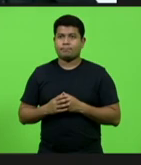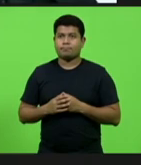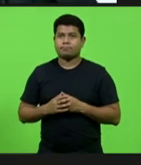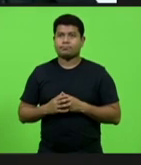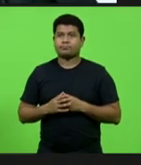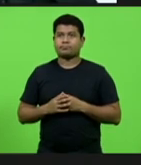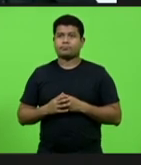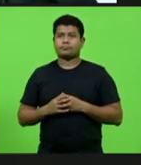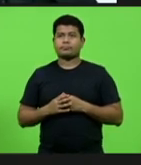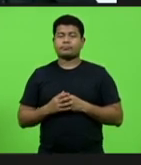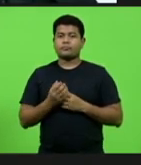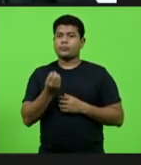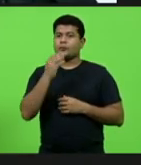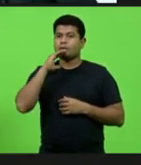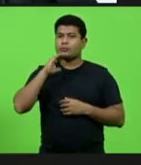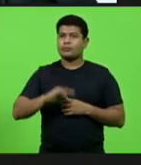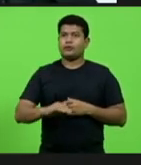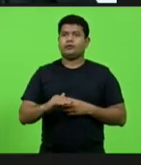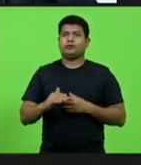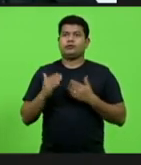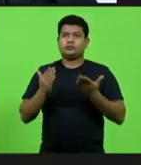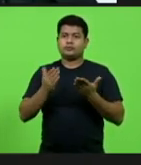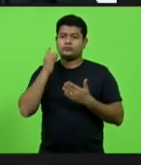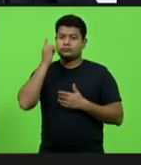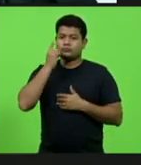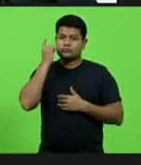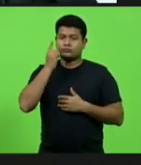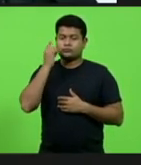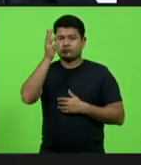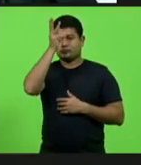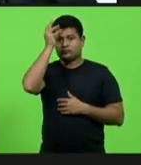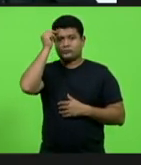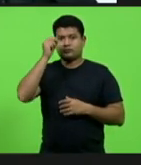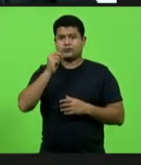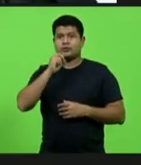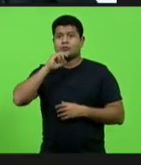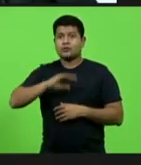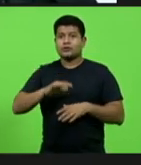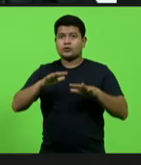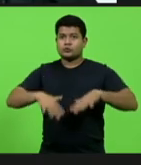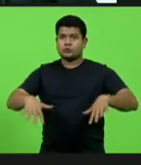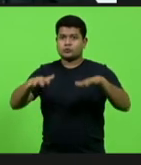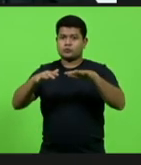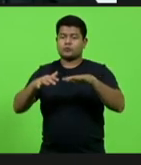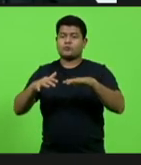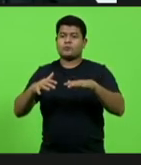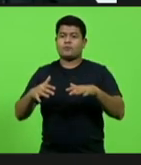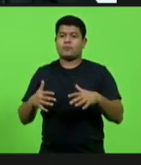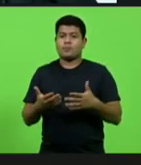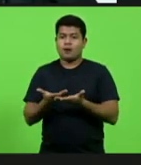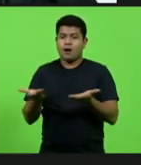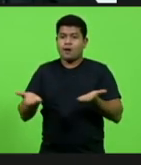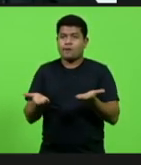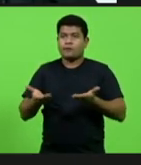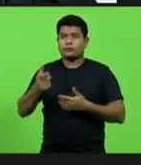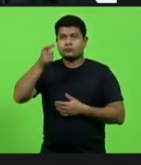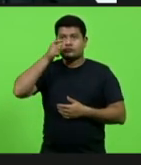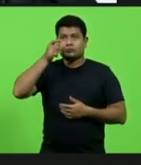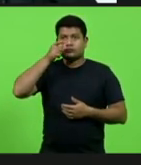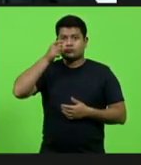Boa tarde, deputada Luciane, boa tarde a todos e a todas que acompanham essa audiência.